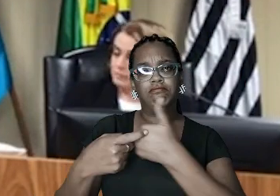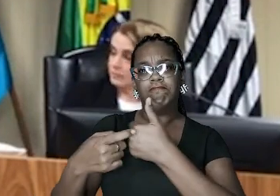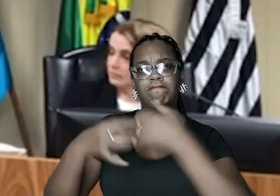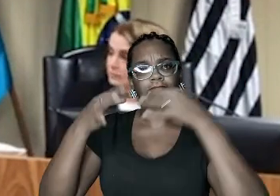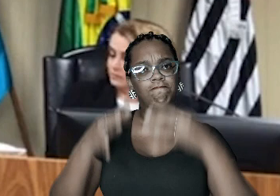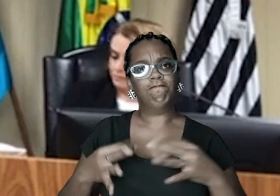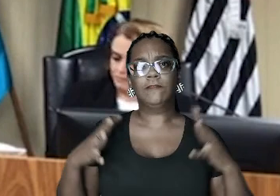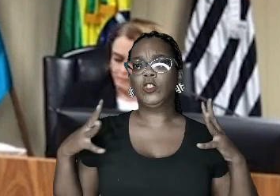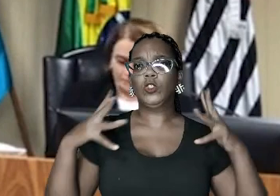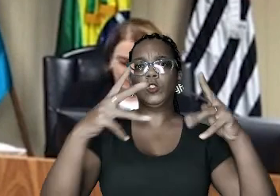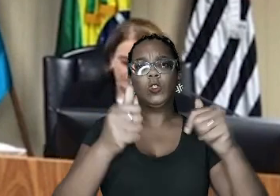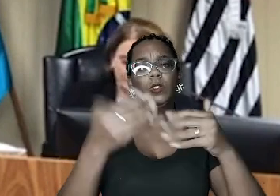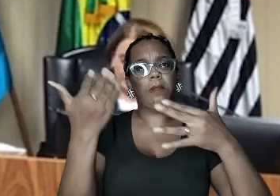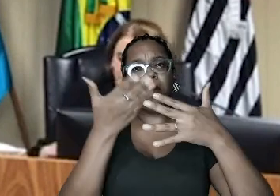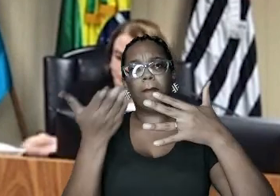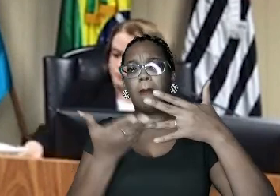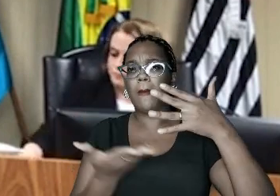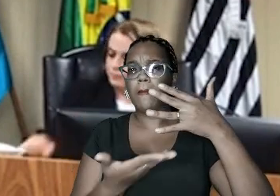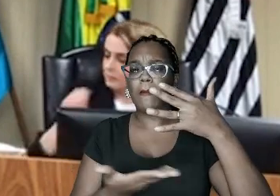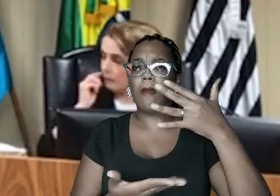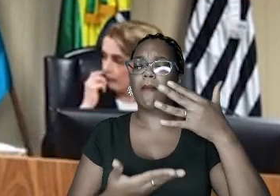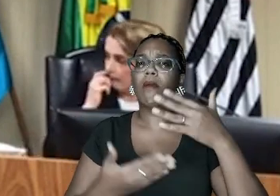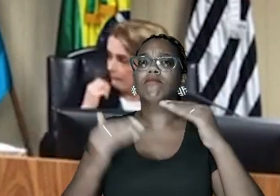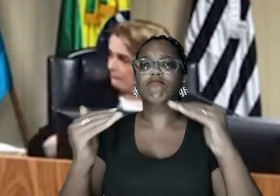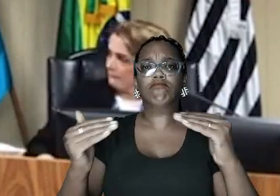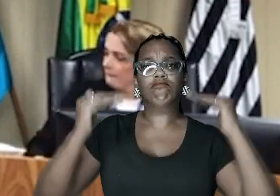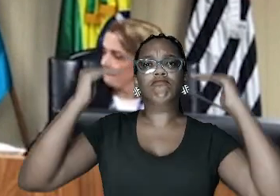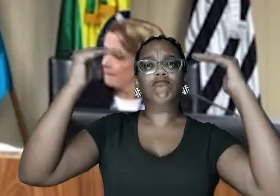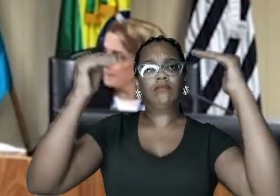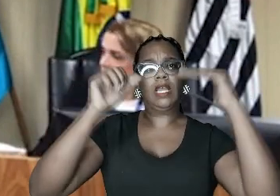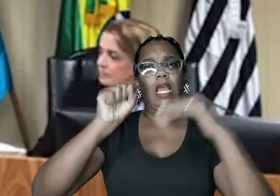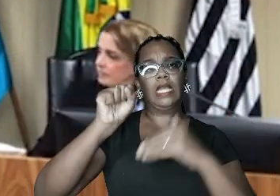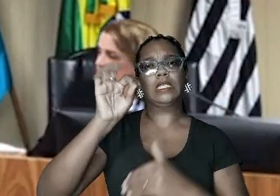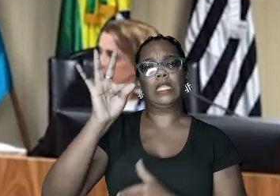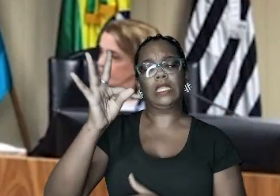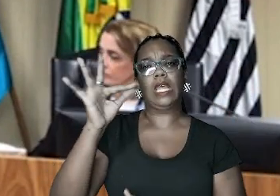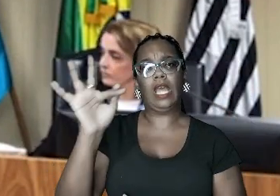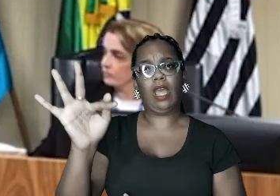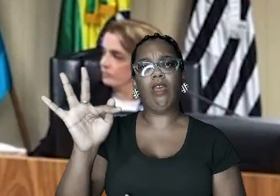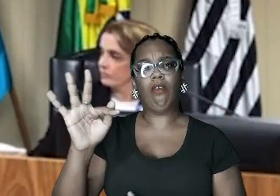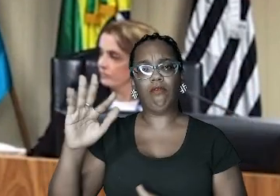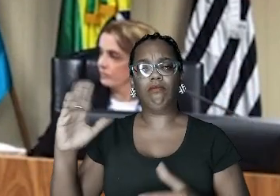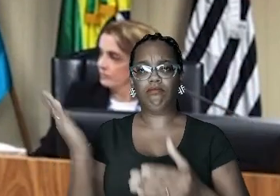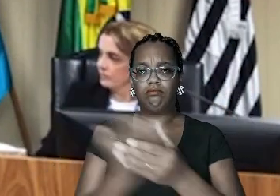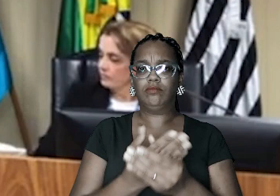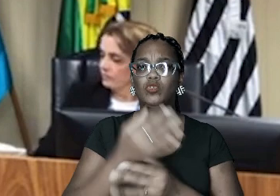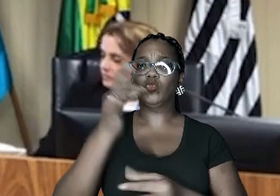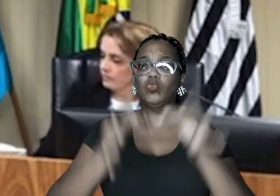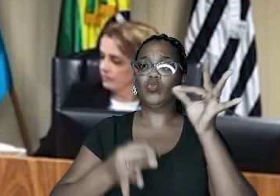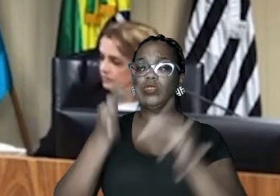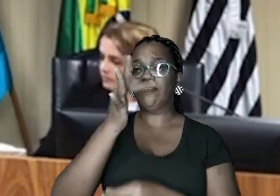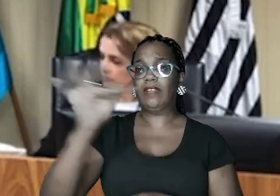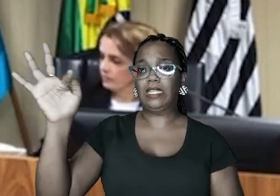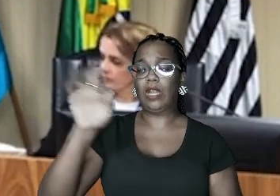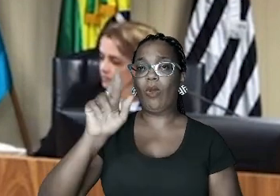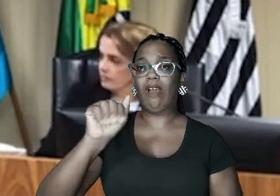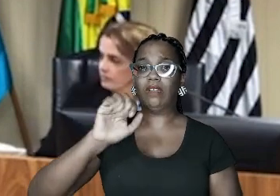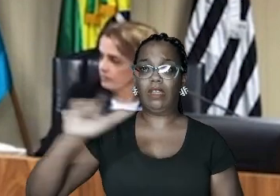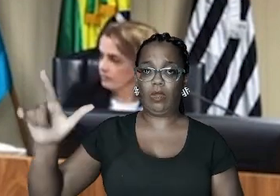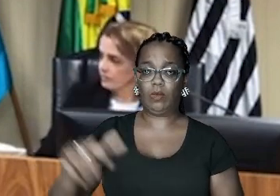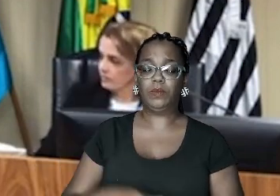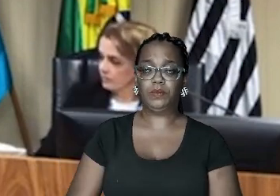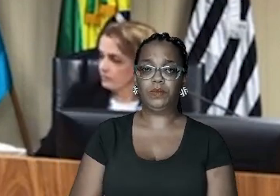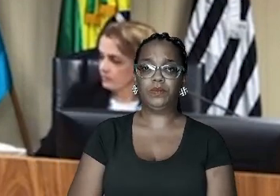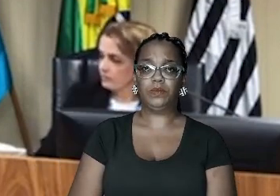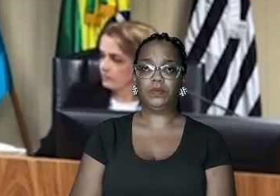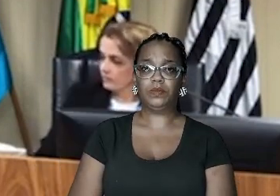Tribunal Federal portanto e foi uma sentença da Lavra do juiz federal Marcelo costenaro Carvalho também é especialista